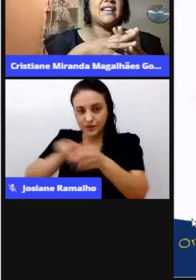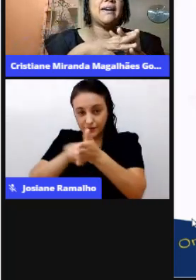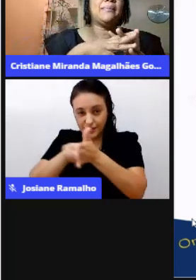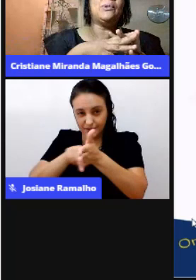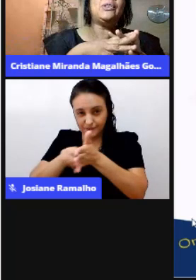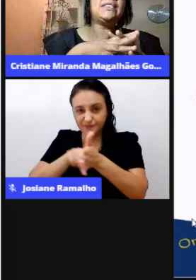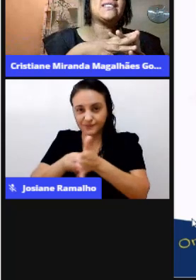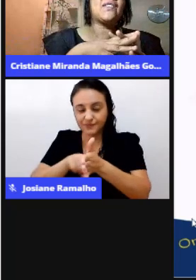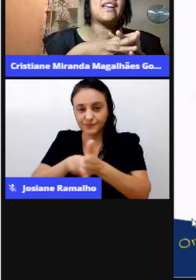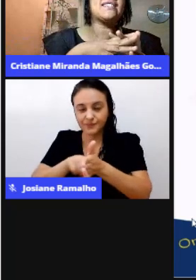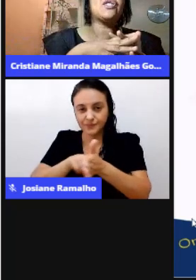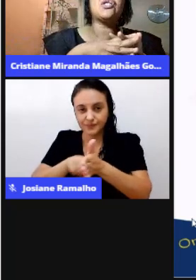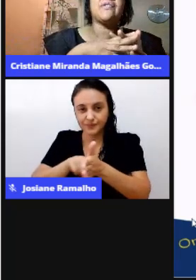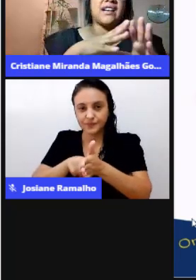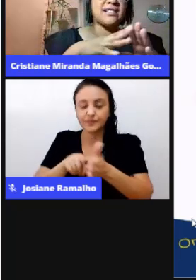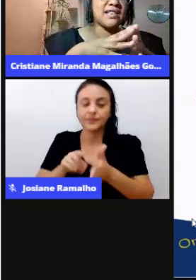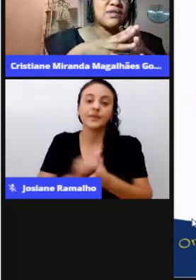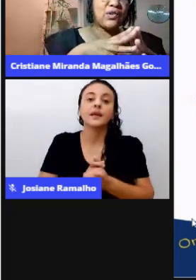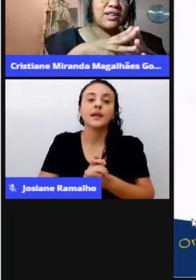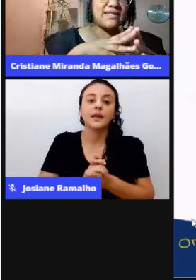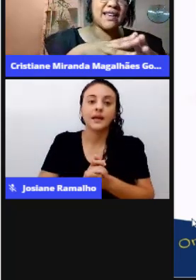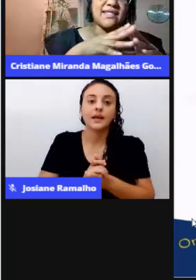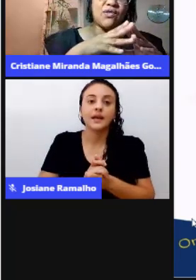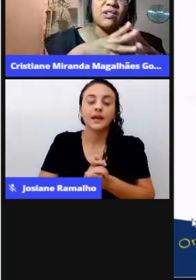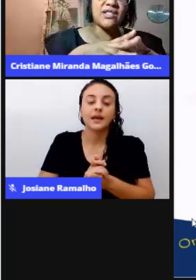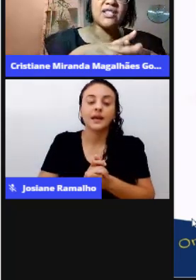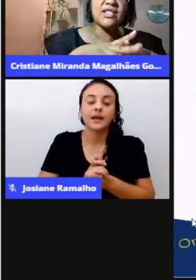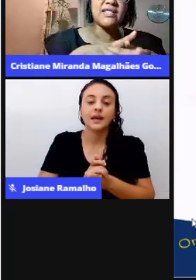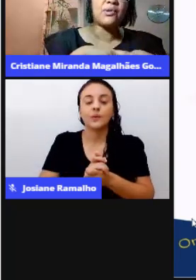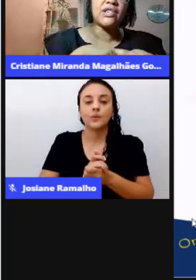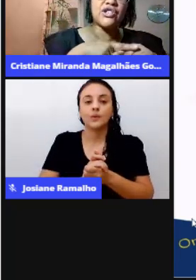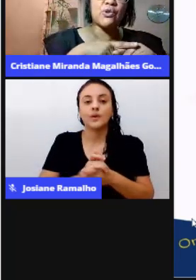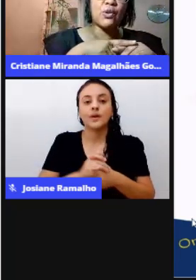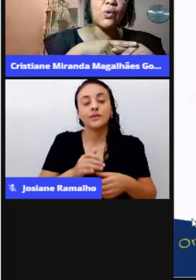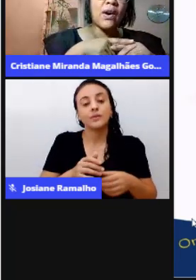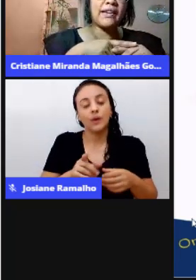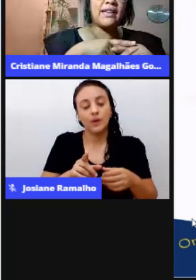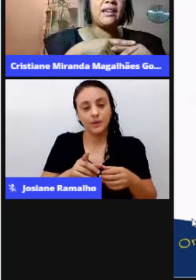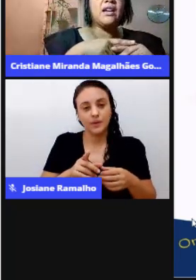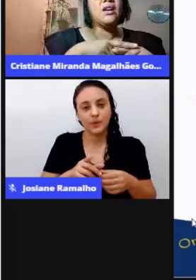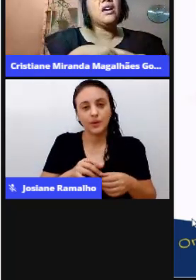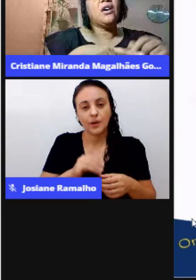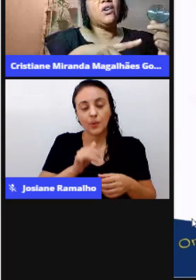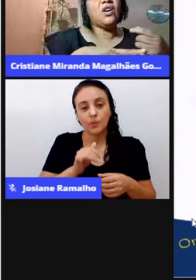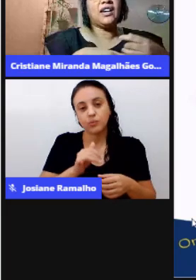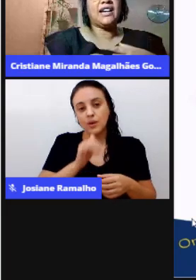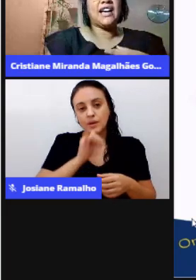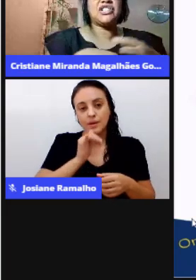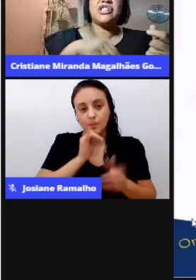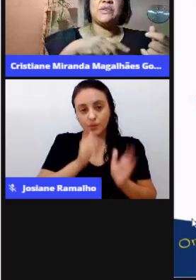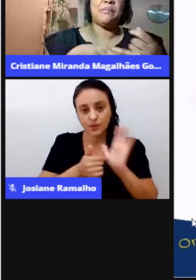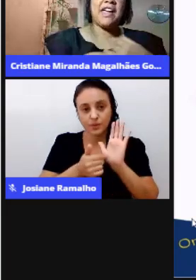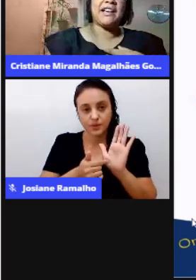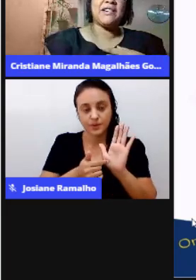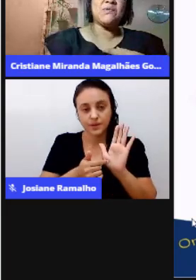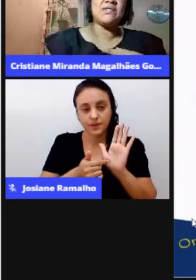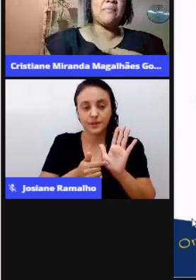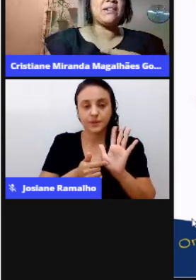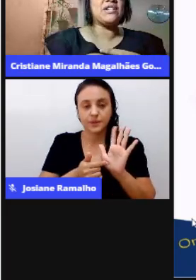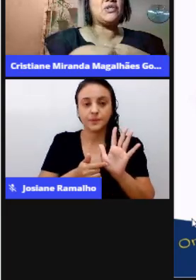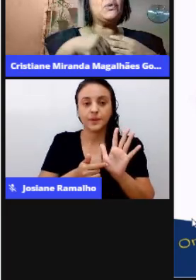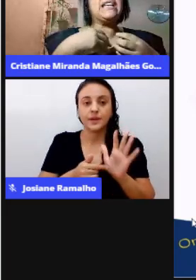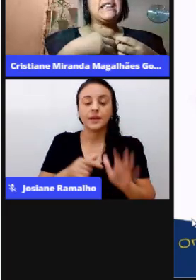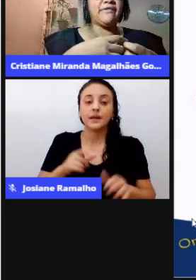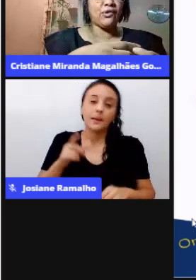referência, muitas vezes de diversas fontes. Esse é um grande exemplo que a gente colocou aqui. Ora, a gente pega